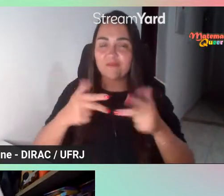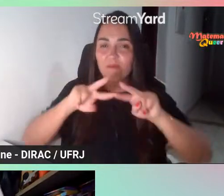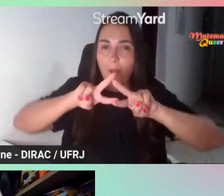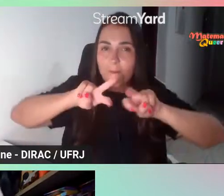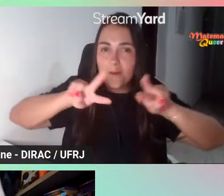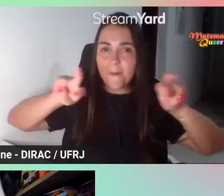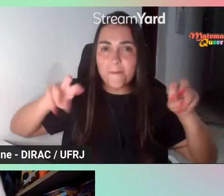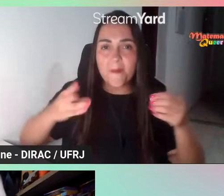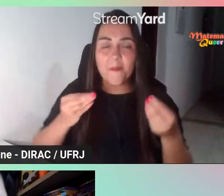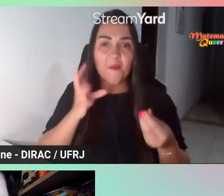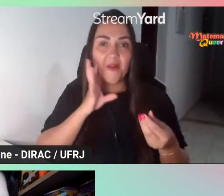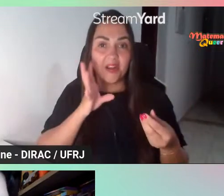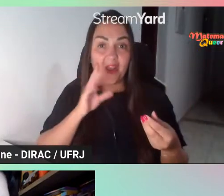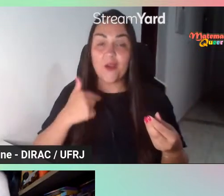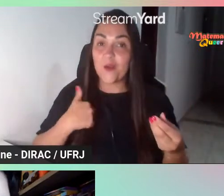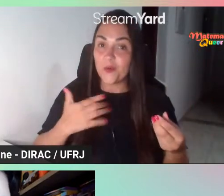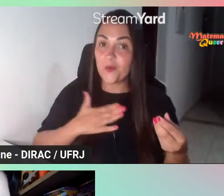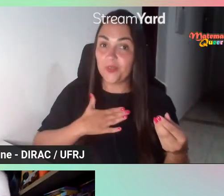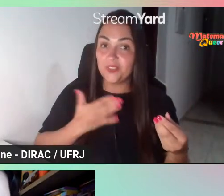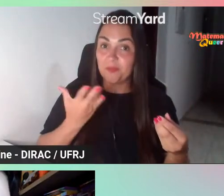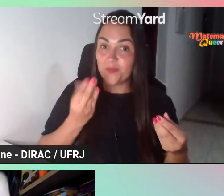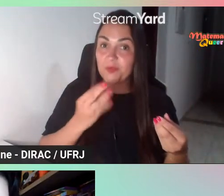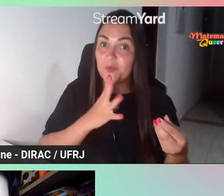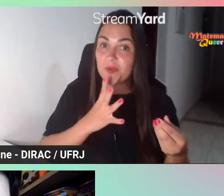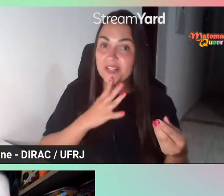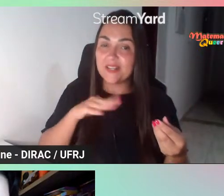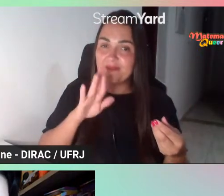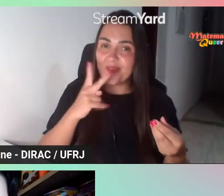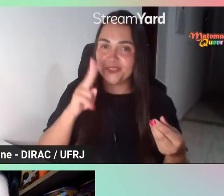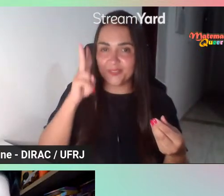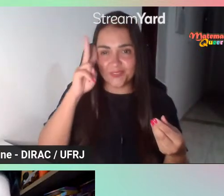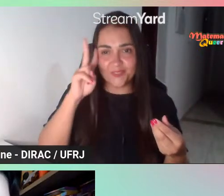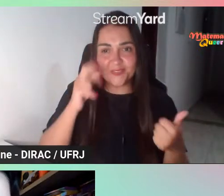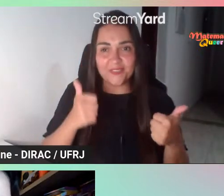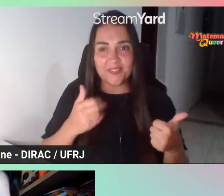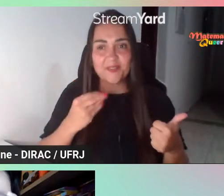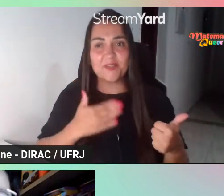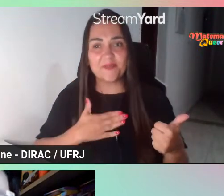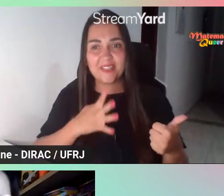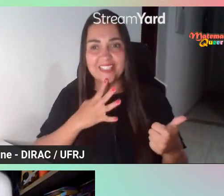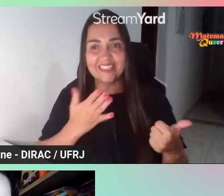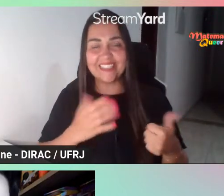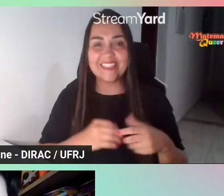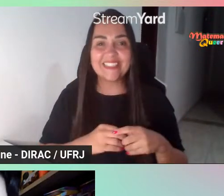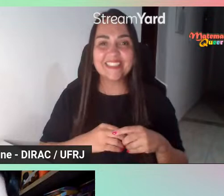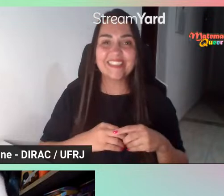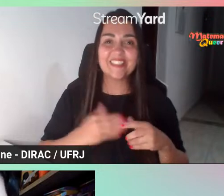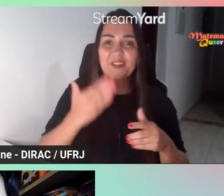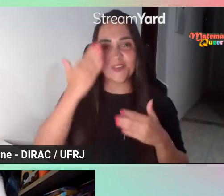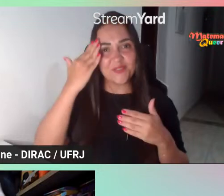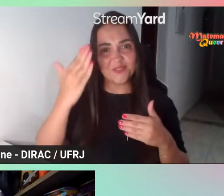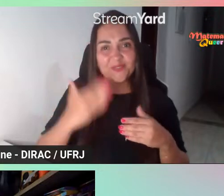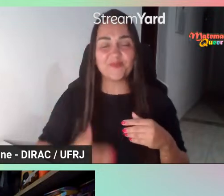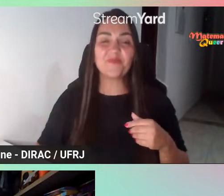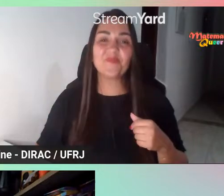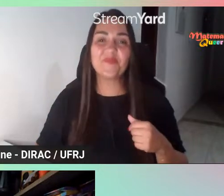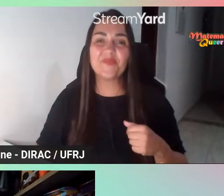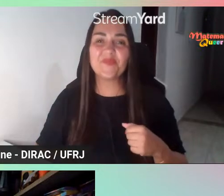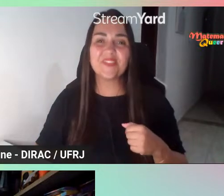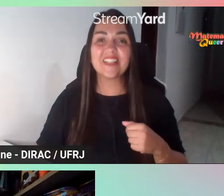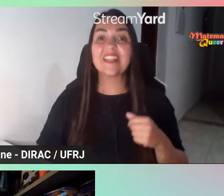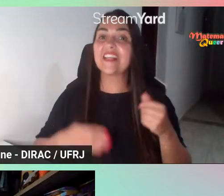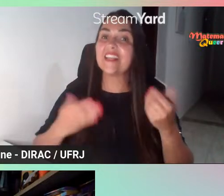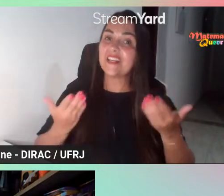legal, eu gostei muito de conhecer um pouco mais da sua história, é um prazer. Muito obrigada. Agora eu